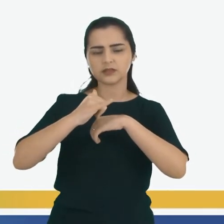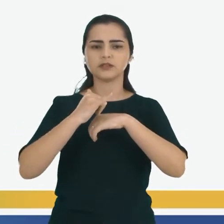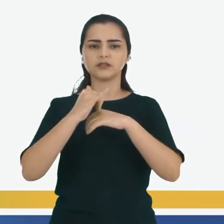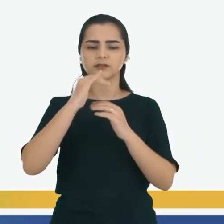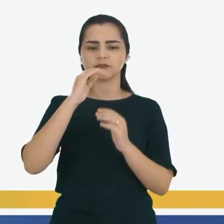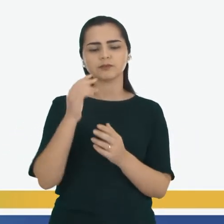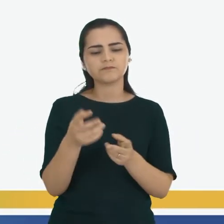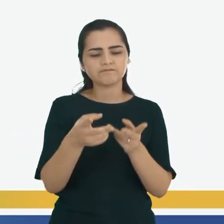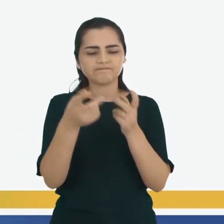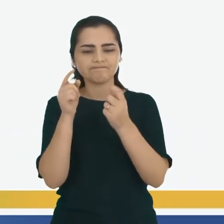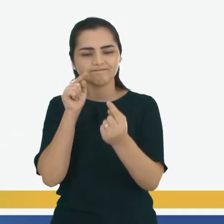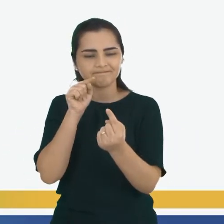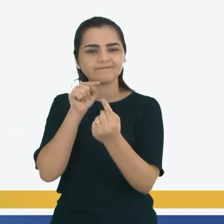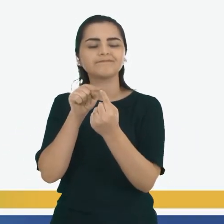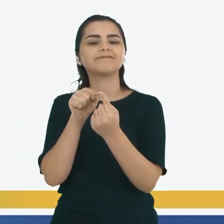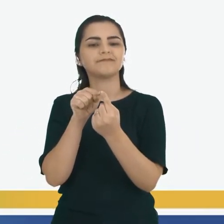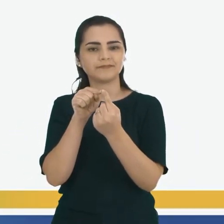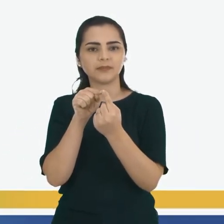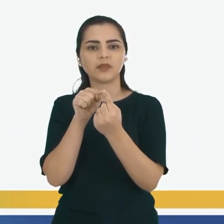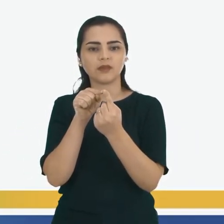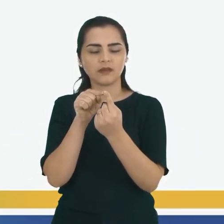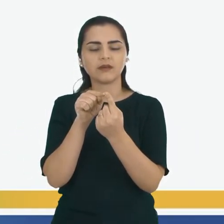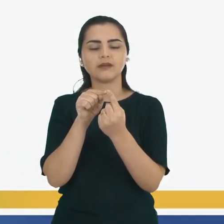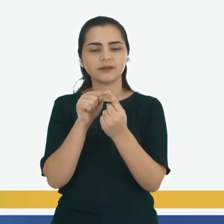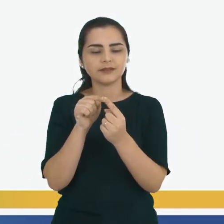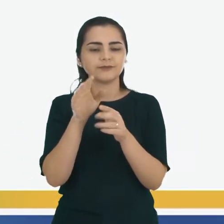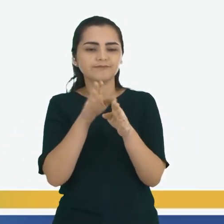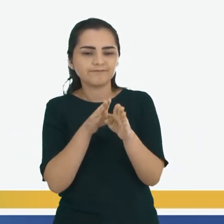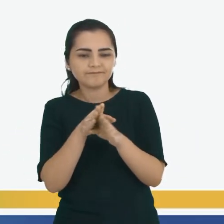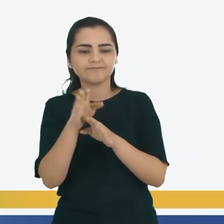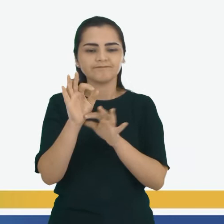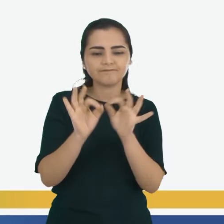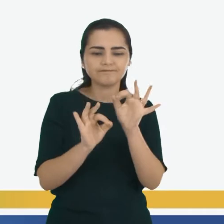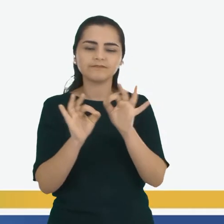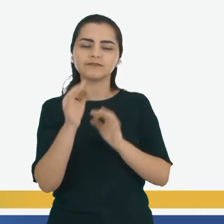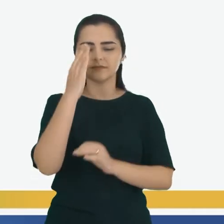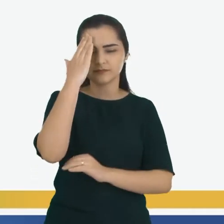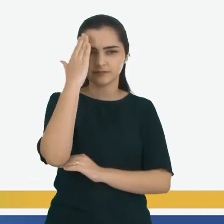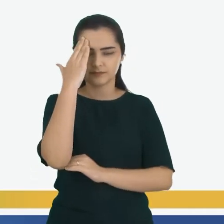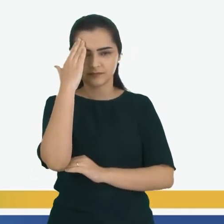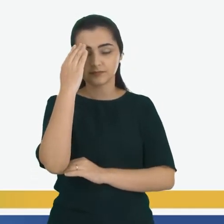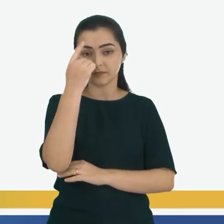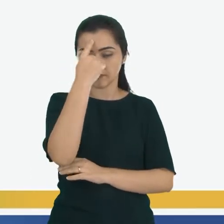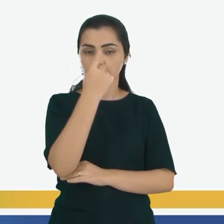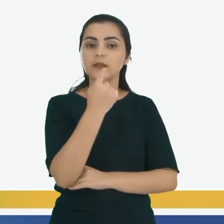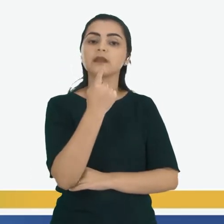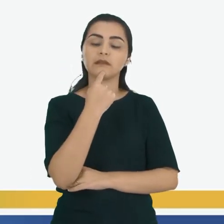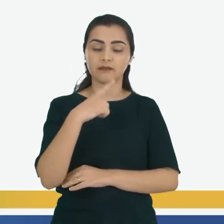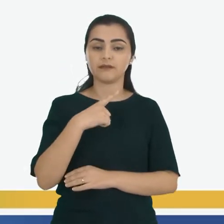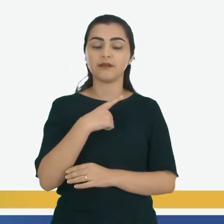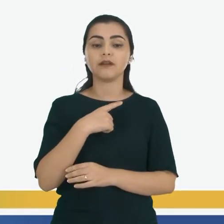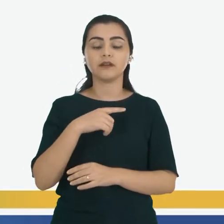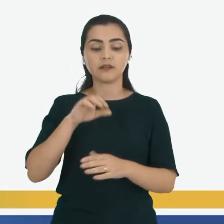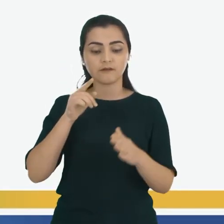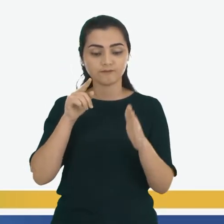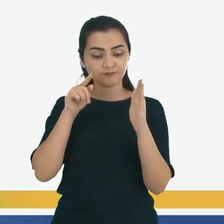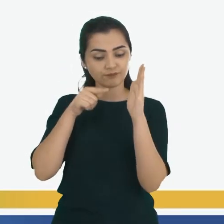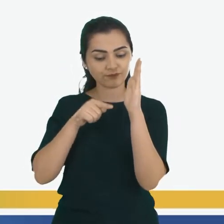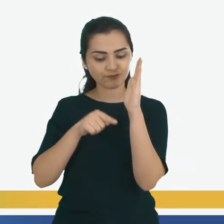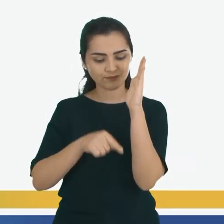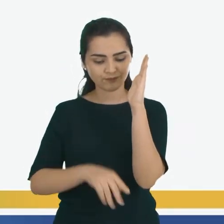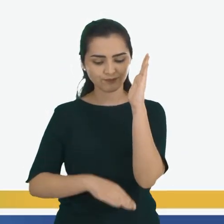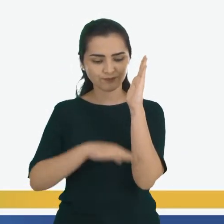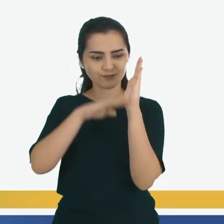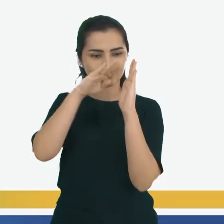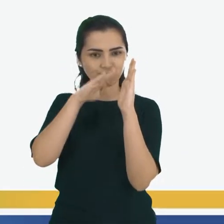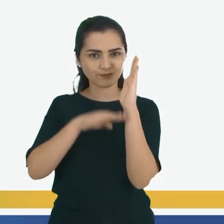chamado perspectiva e ele é que vai te fazer entender uma imagem que tenha volume, que tenha